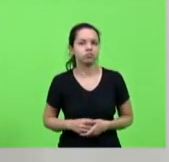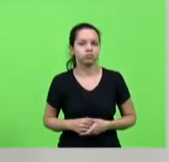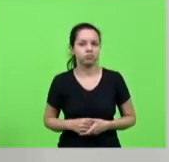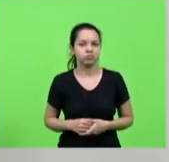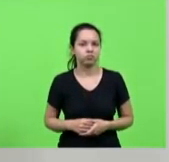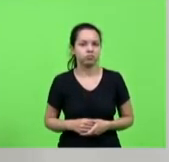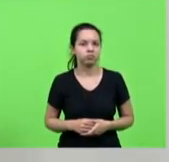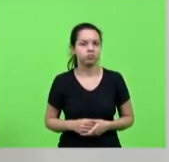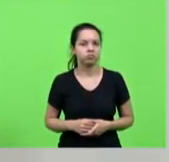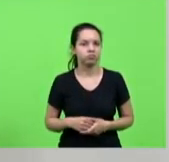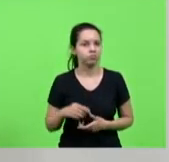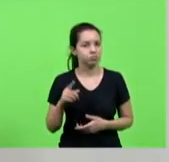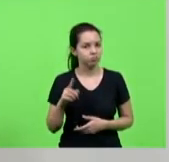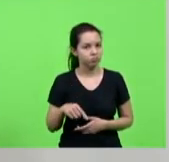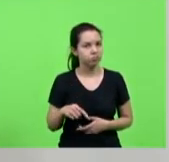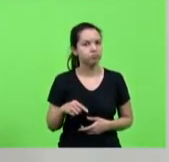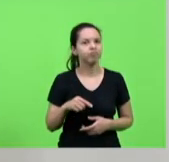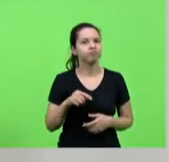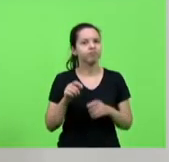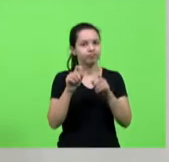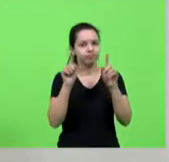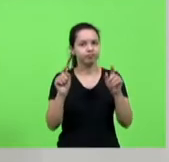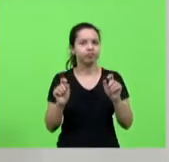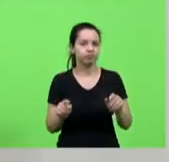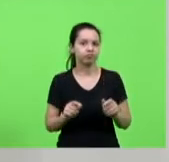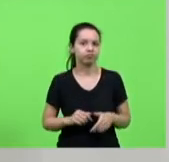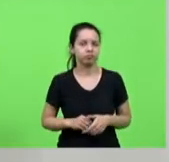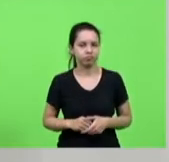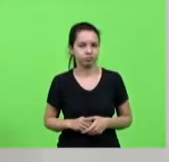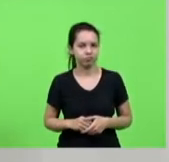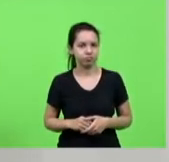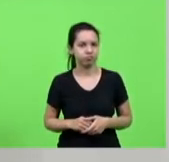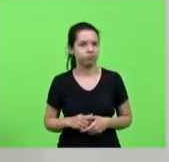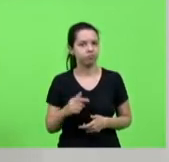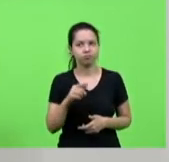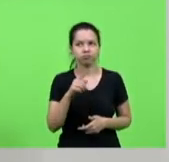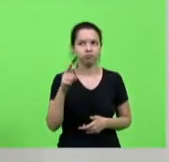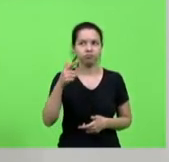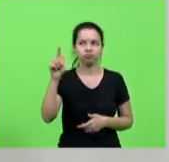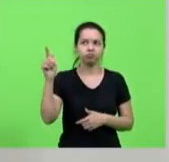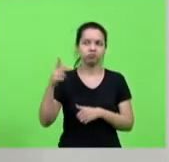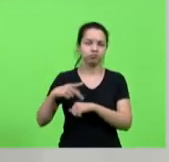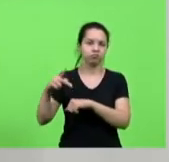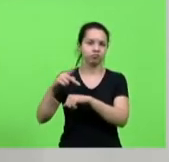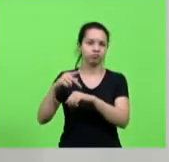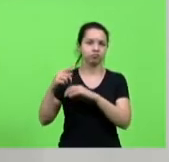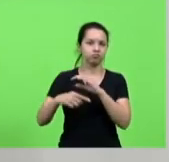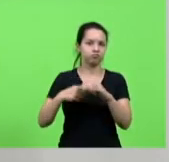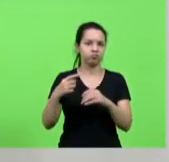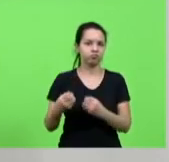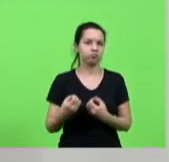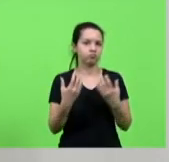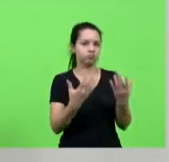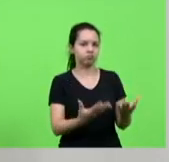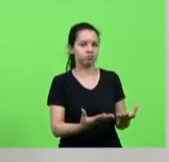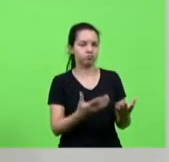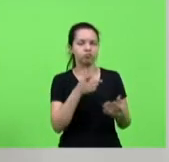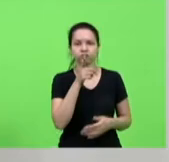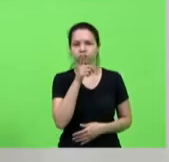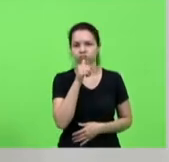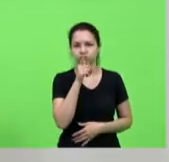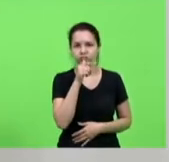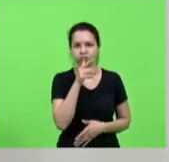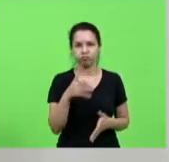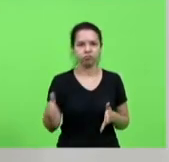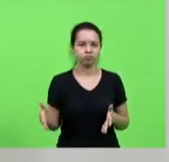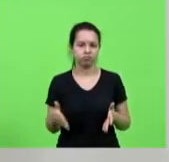Essa é a grande indagação. Nenhum país do mundo entrega seu regime de águas